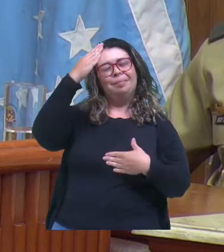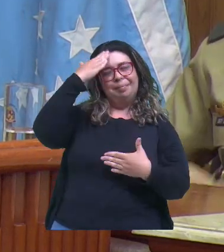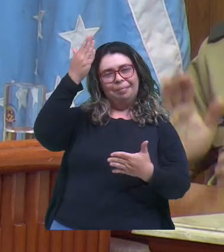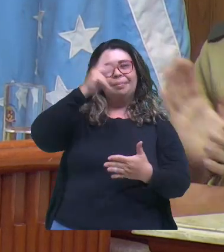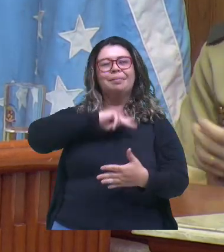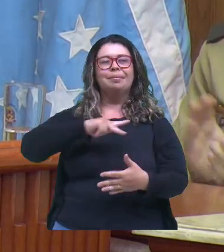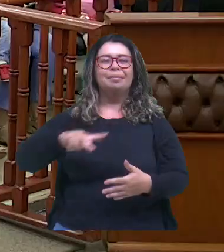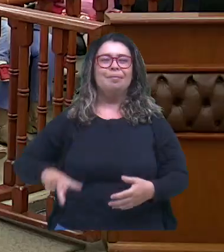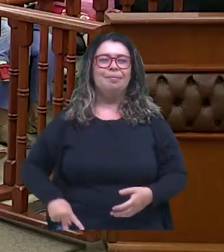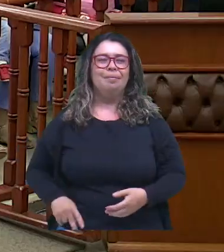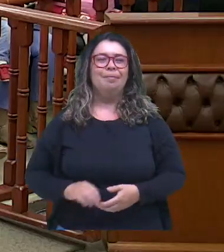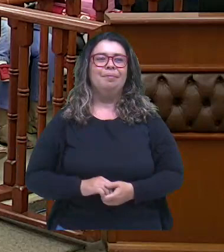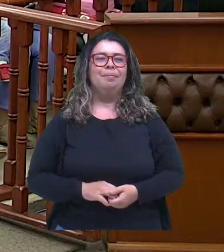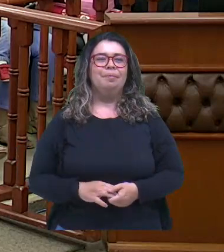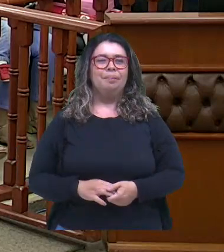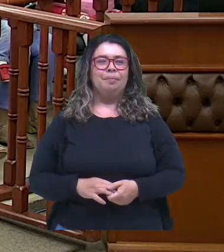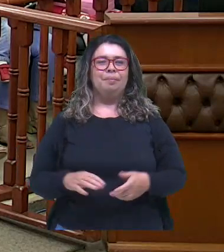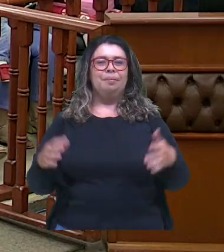presidente.